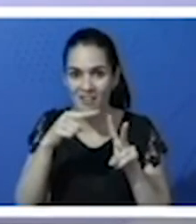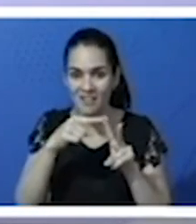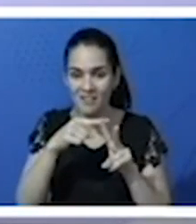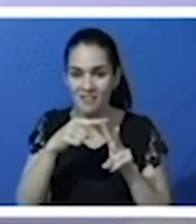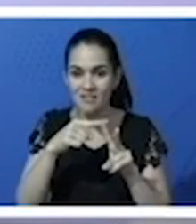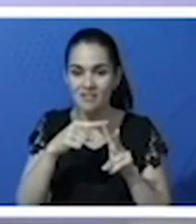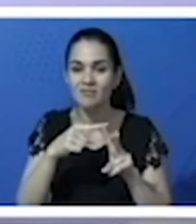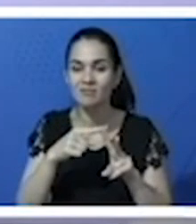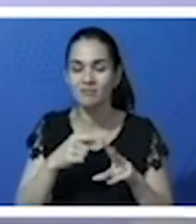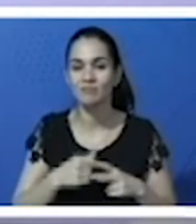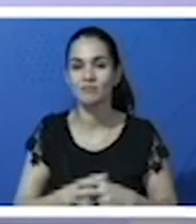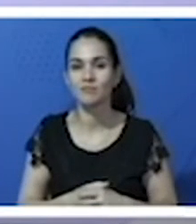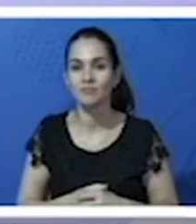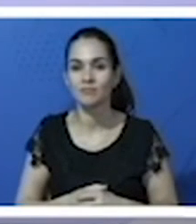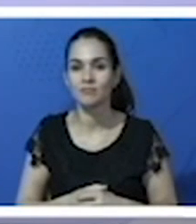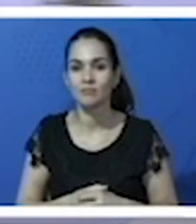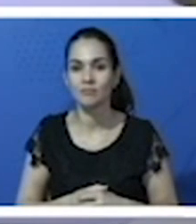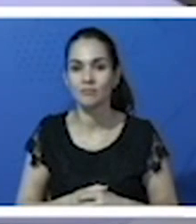3.